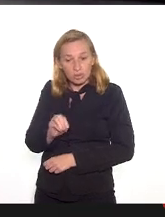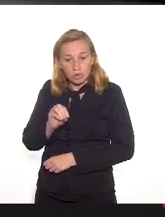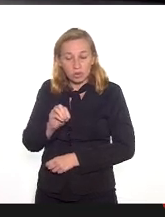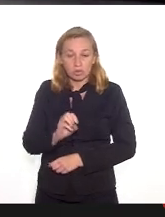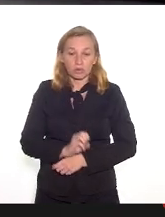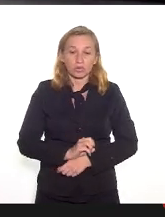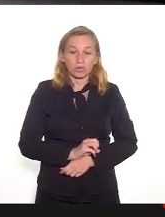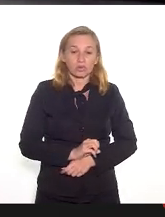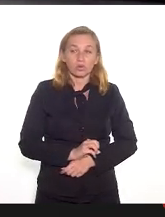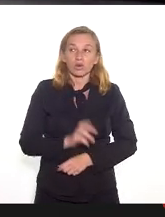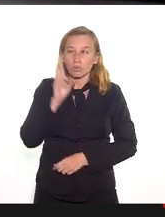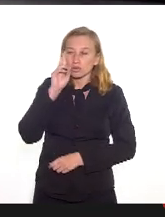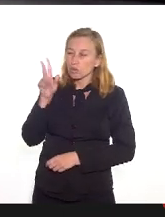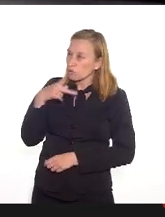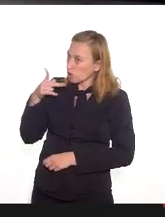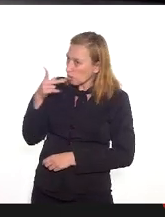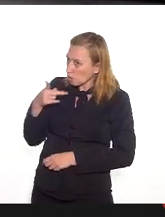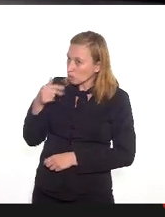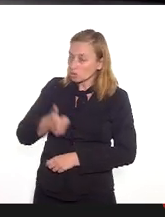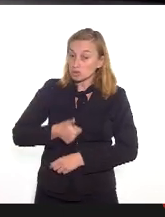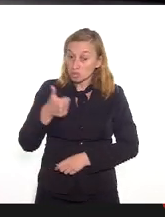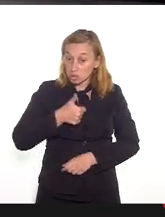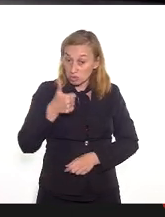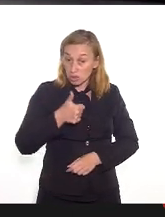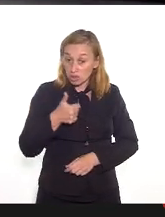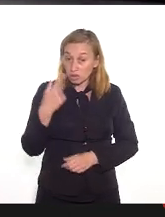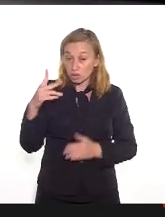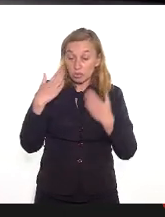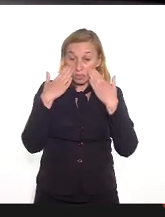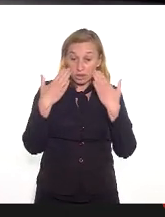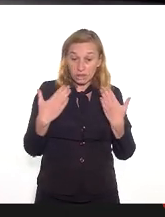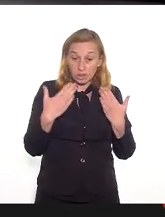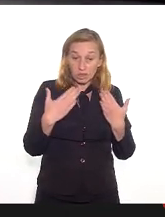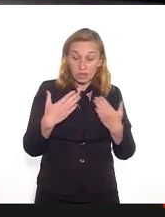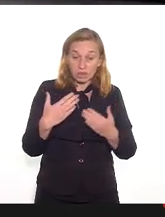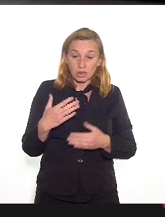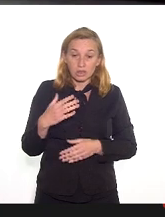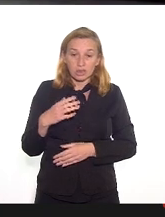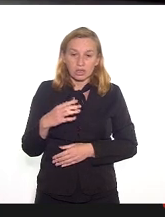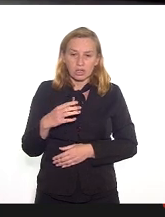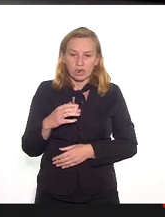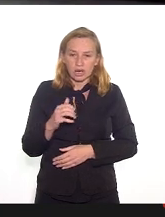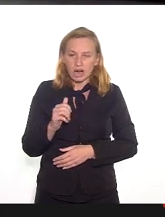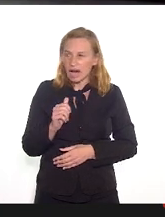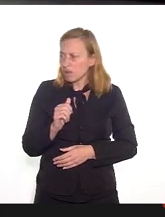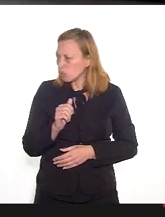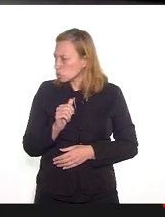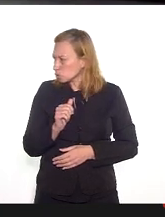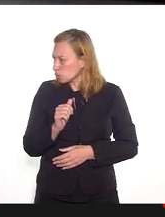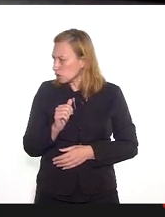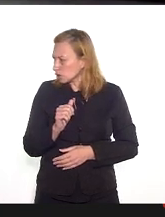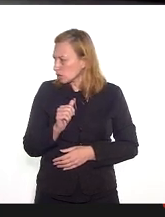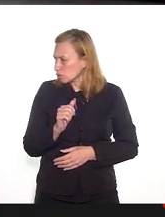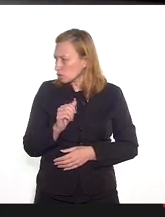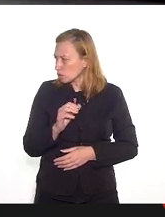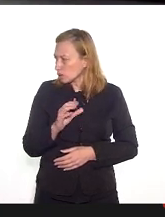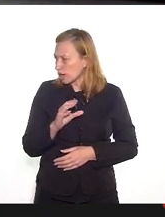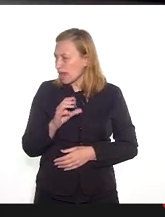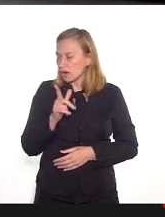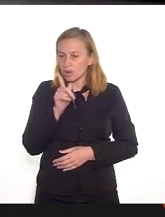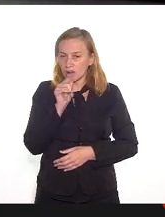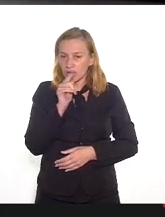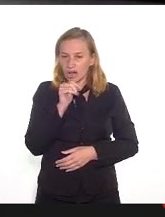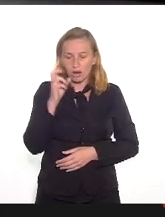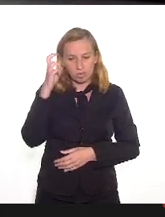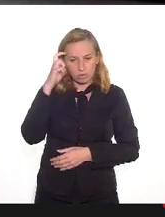A que o senhor colocou, inclusive, como um dos primeiros itens da sua apresentação, a questão da aquacultura. Nós estamos muito focados